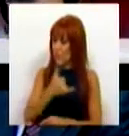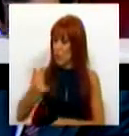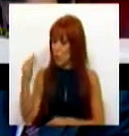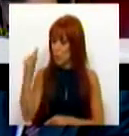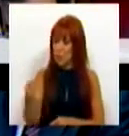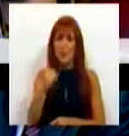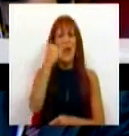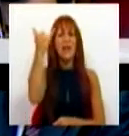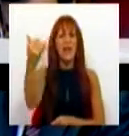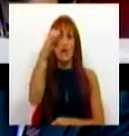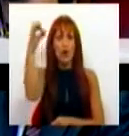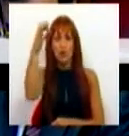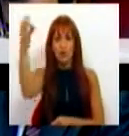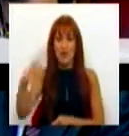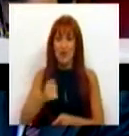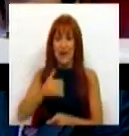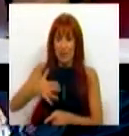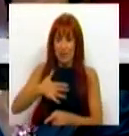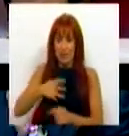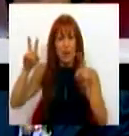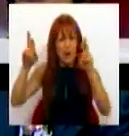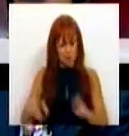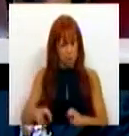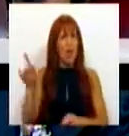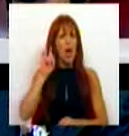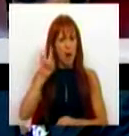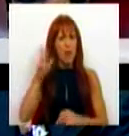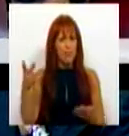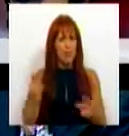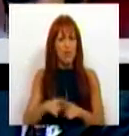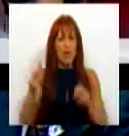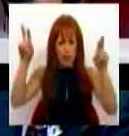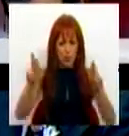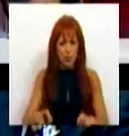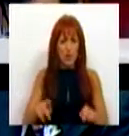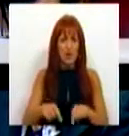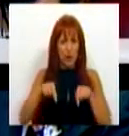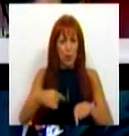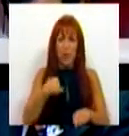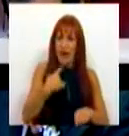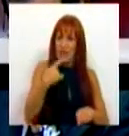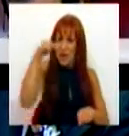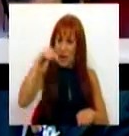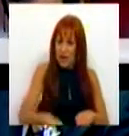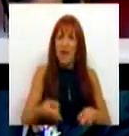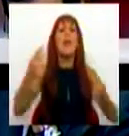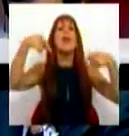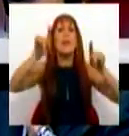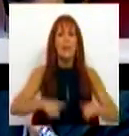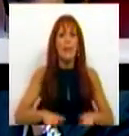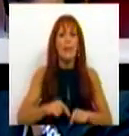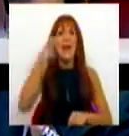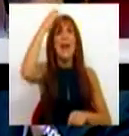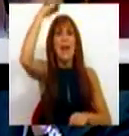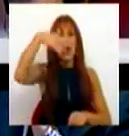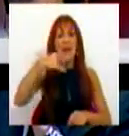22% a 28% para as empresas. Foi uma descida importante e foi uma descida que quero aqui assinalar. Também com a